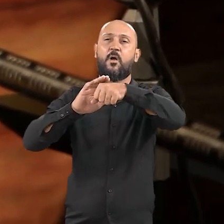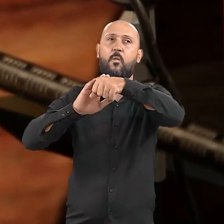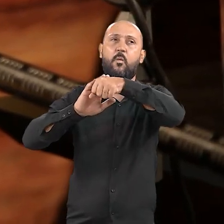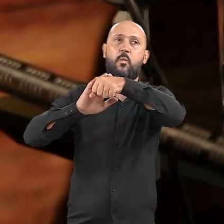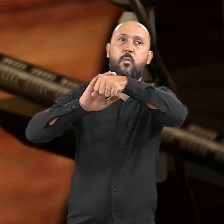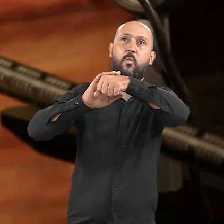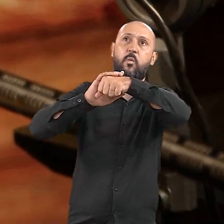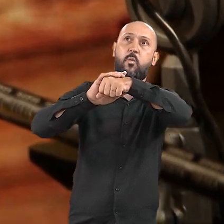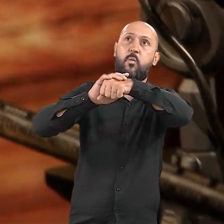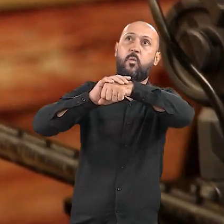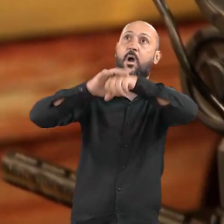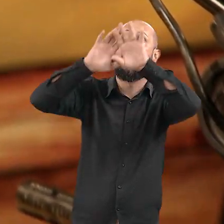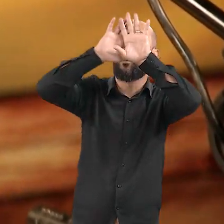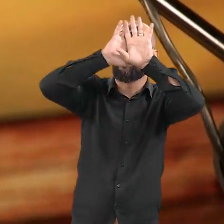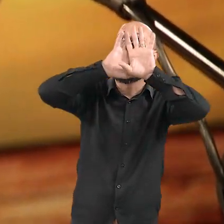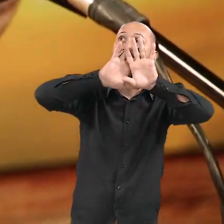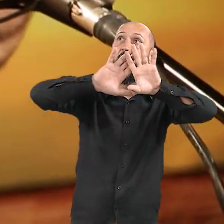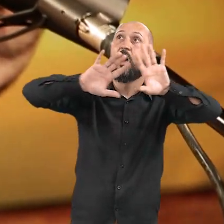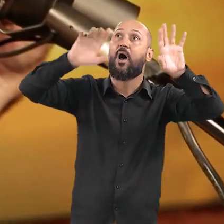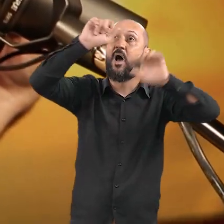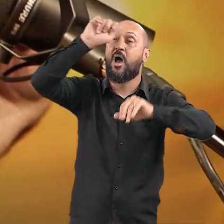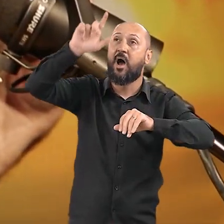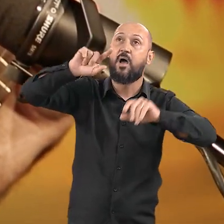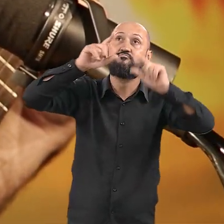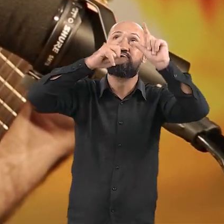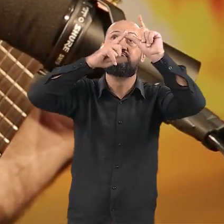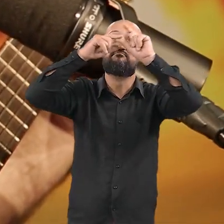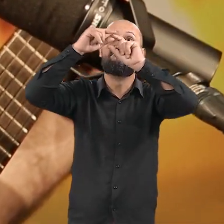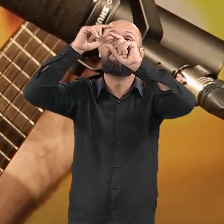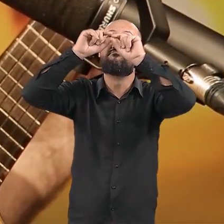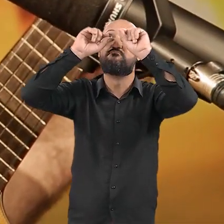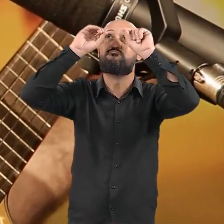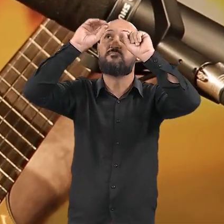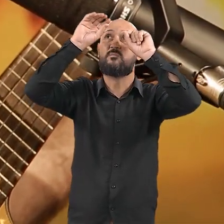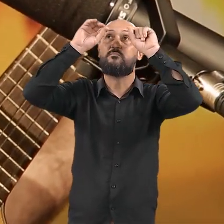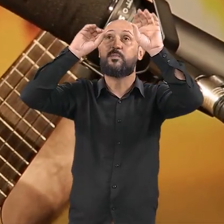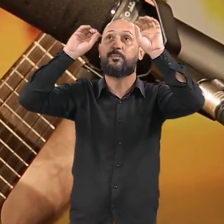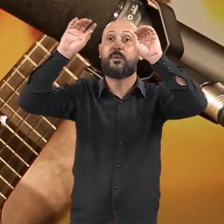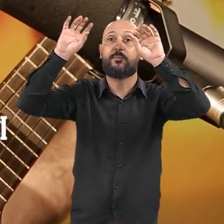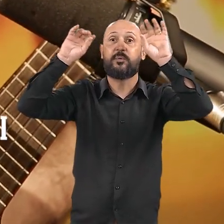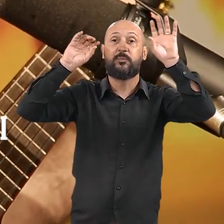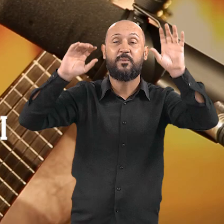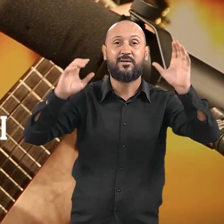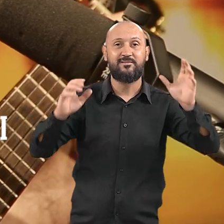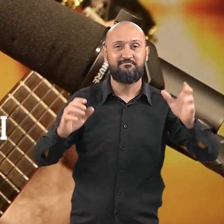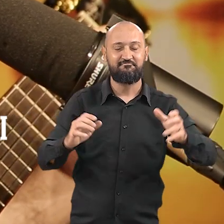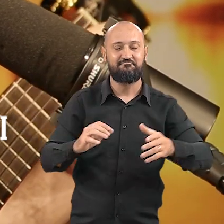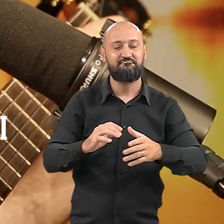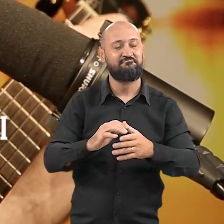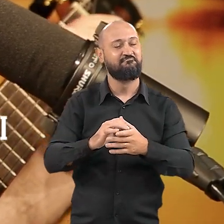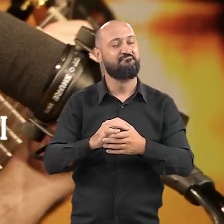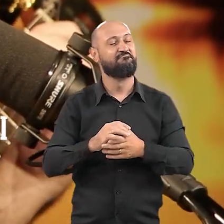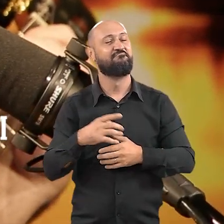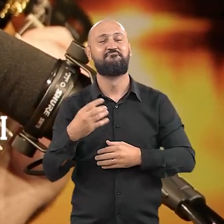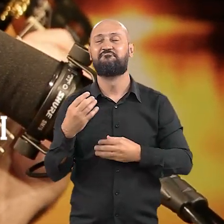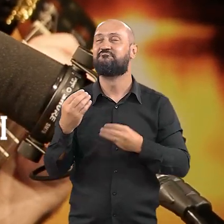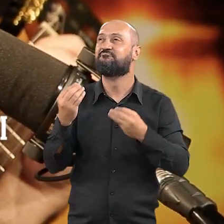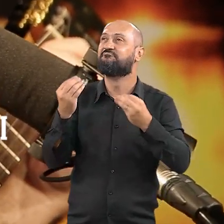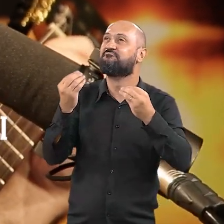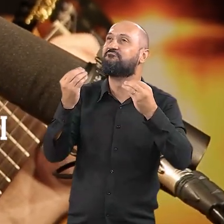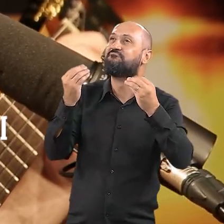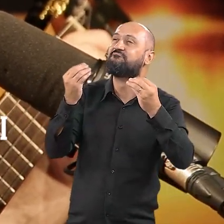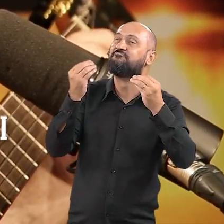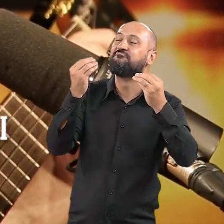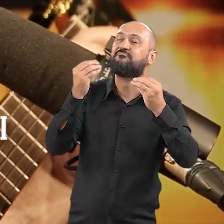Noite alta e o céu azul, tão cheio de estrelas. Com